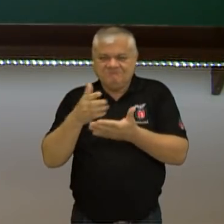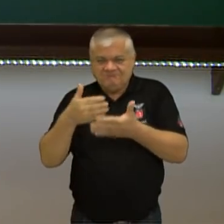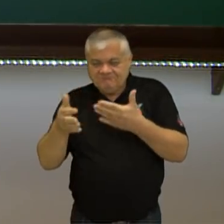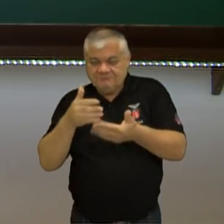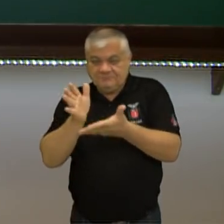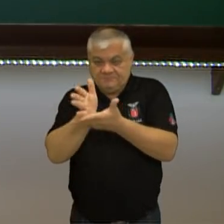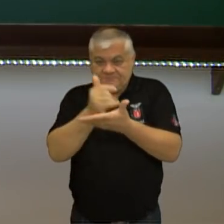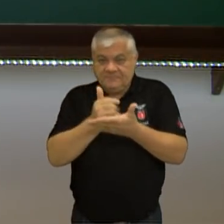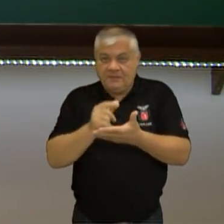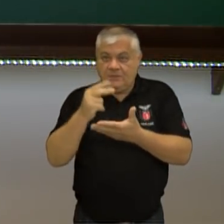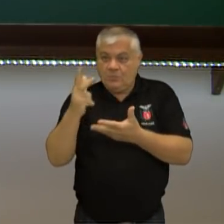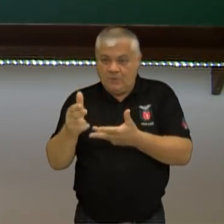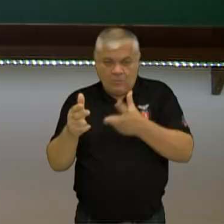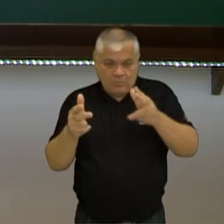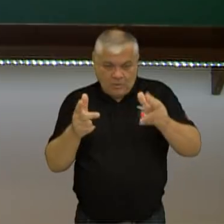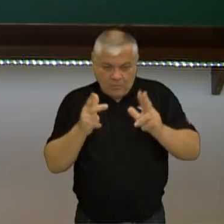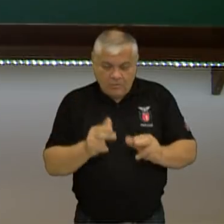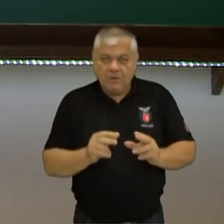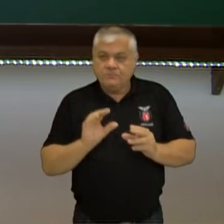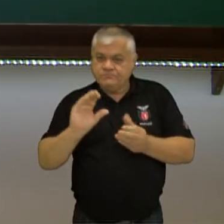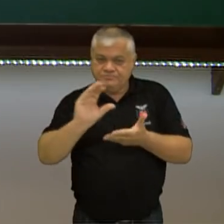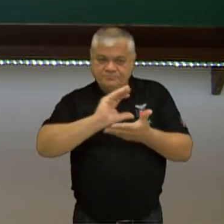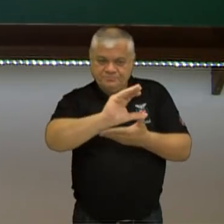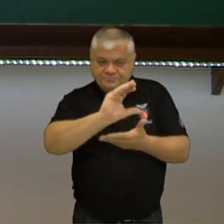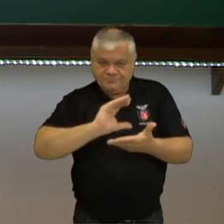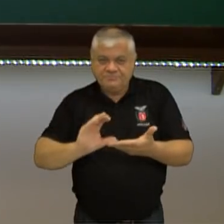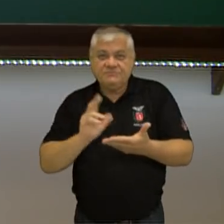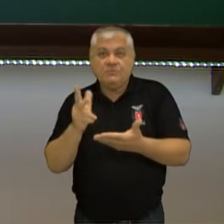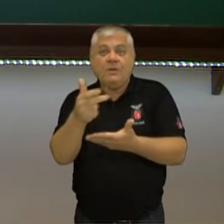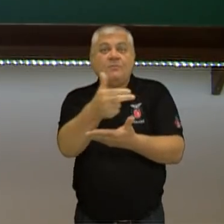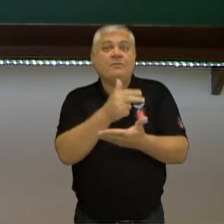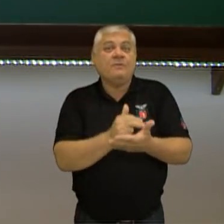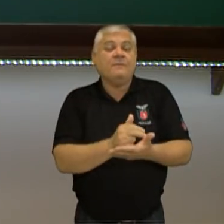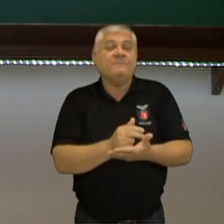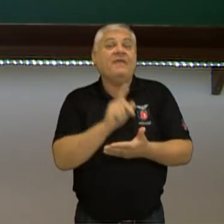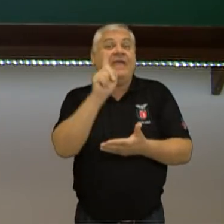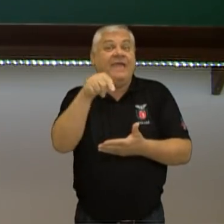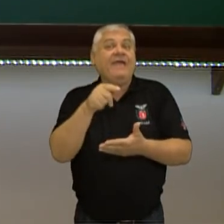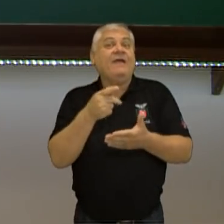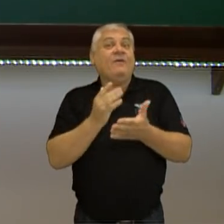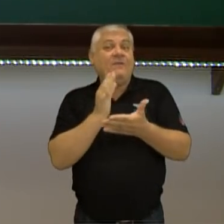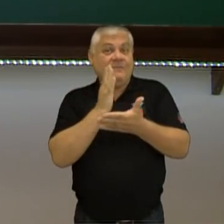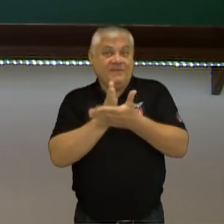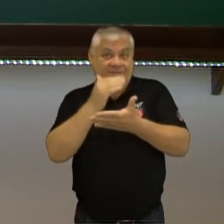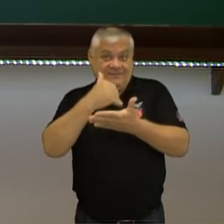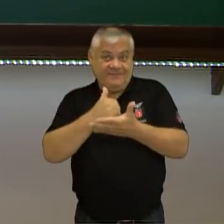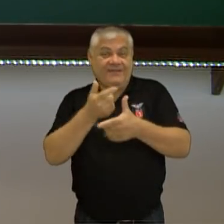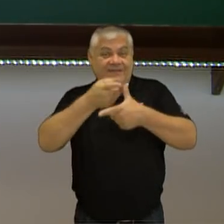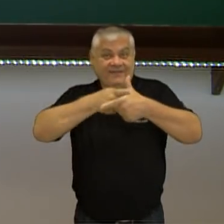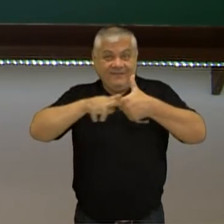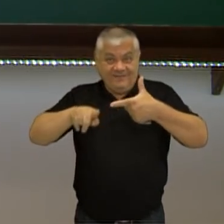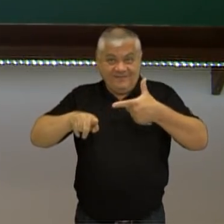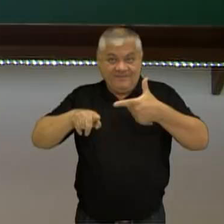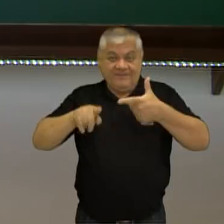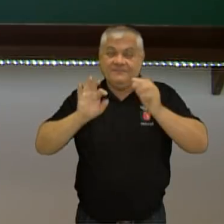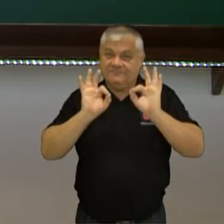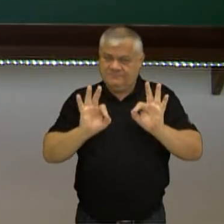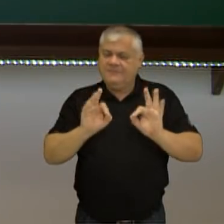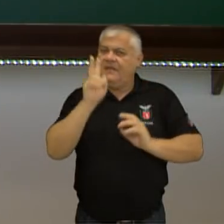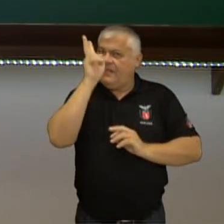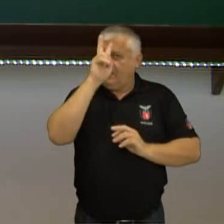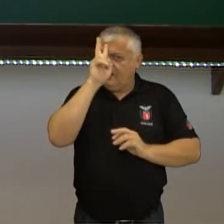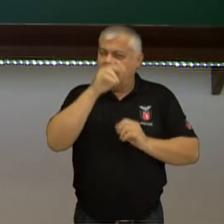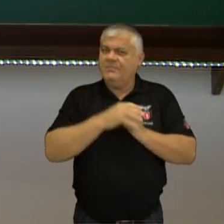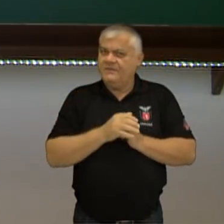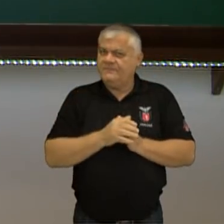iguais, né? É importante você saber que cada uma dessas partes é uma fração dessa quantidade, né? A gente precisa lembrar disso. O